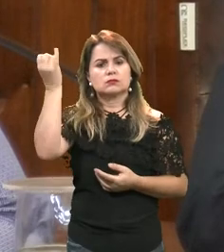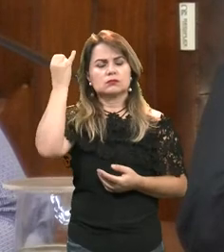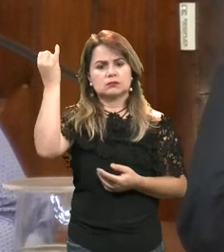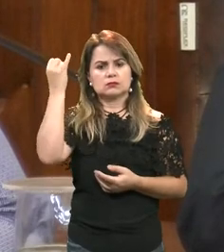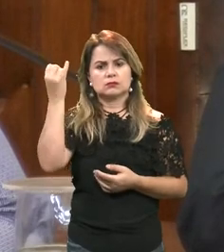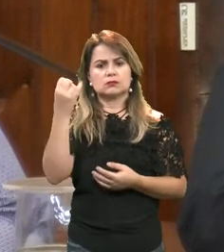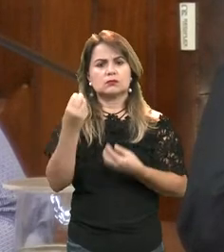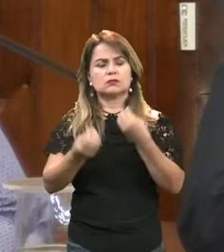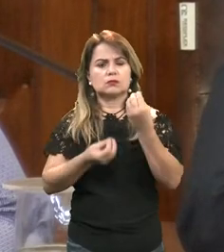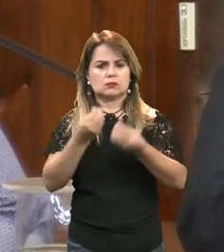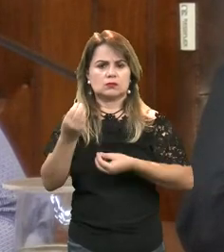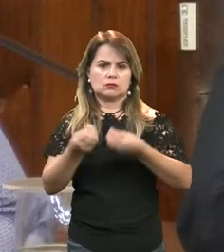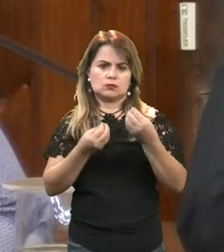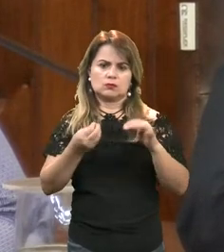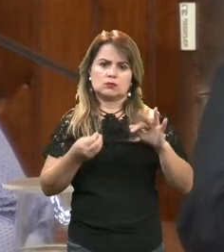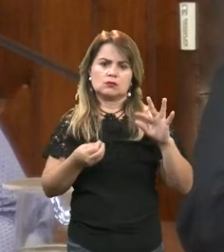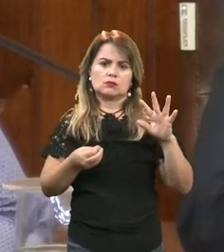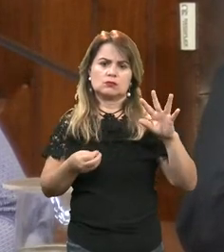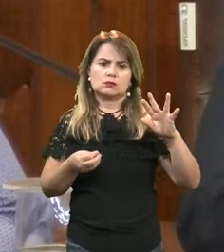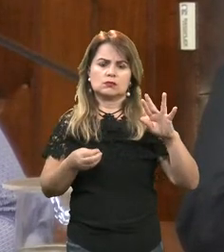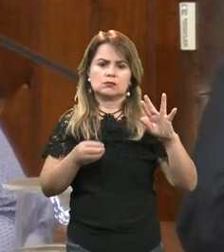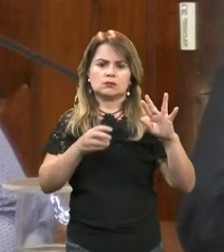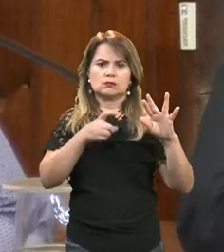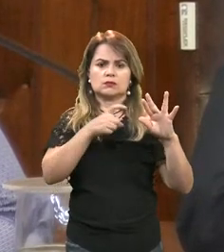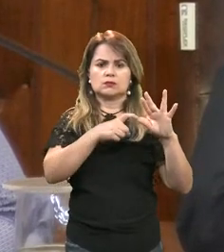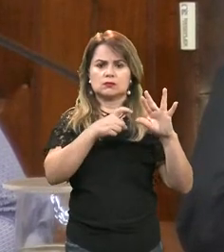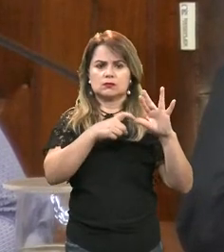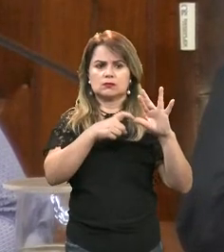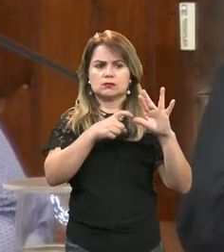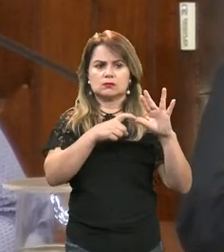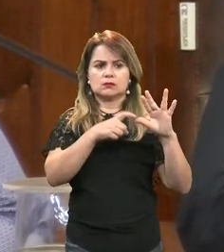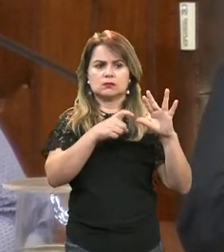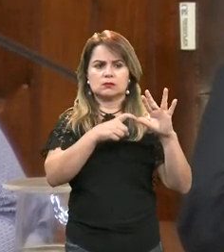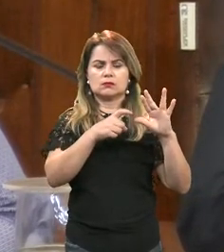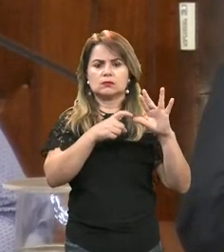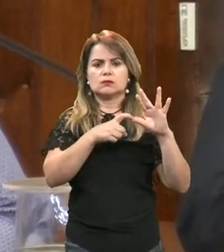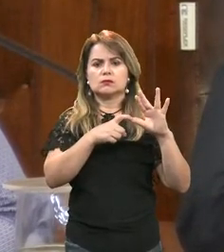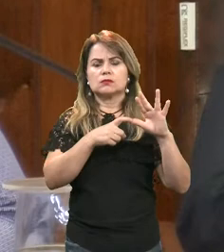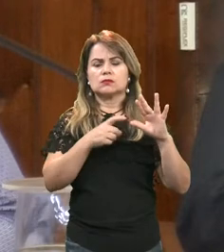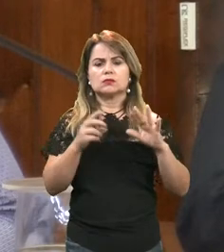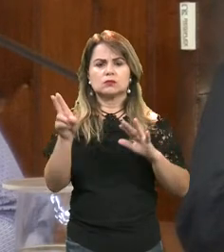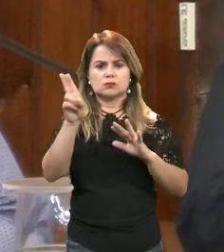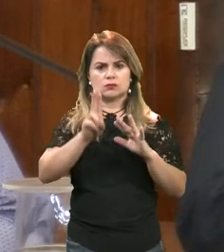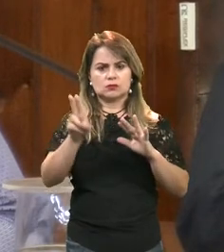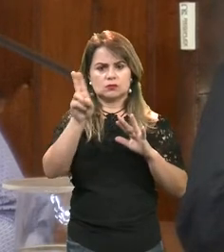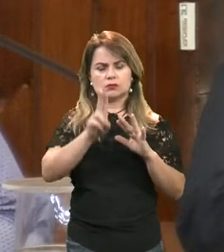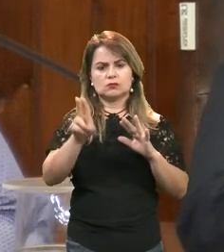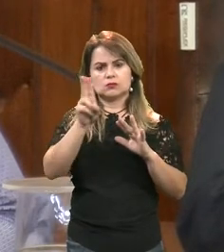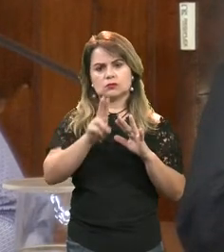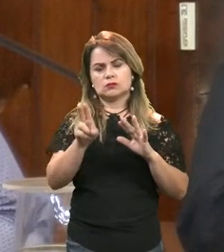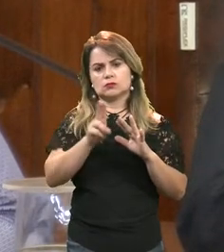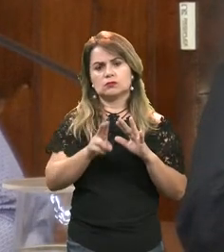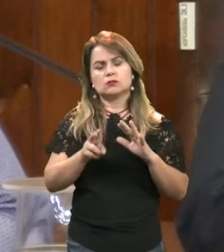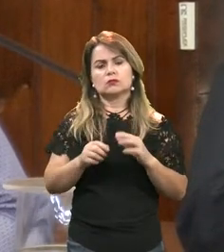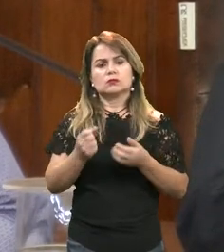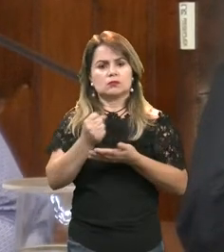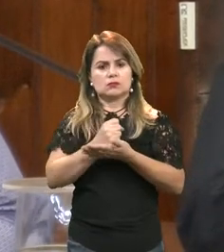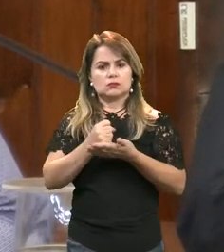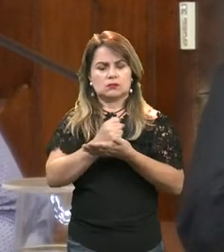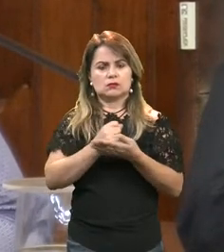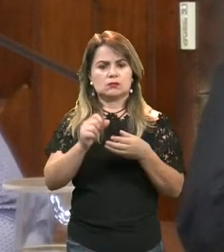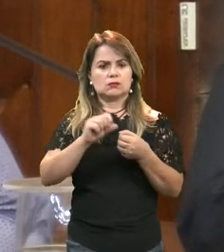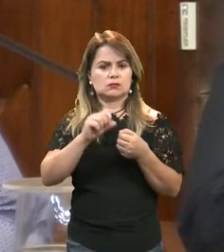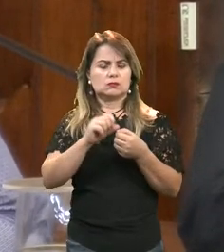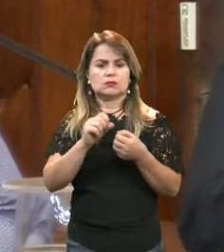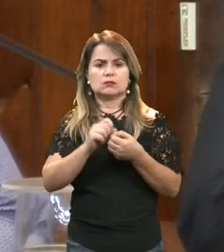uso de drogas, do Dr. Benedito Cerezo Pereira Filho, que falou sobre o Estado